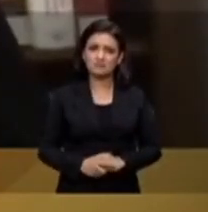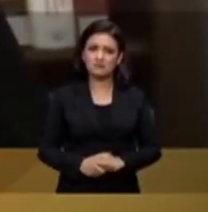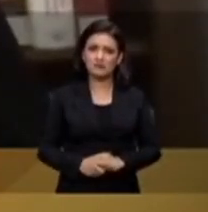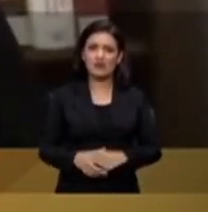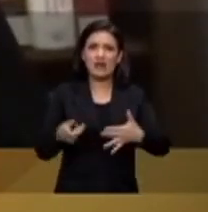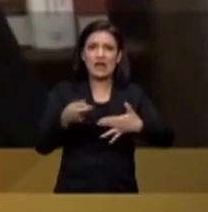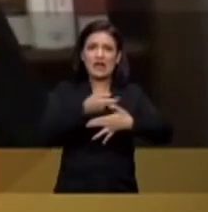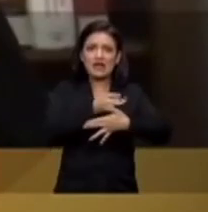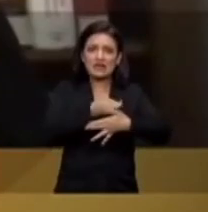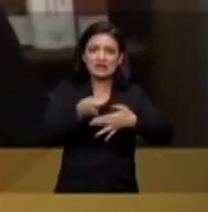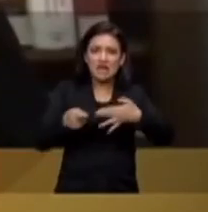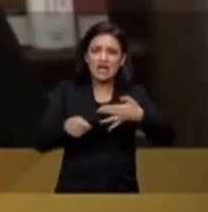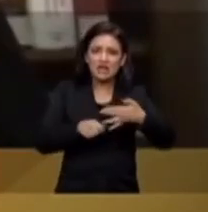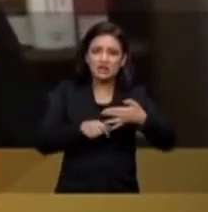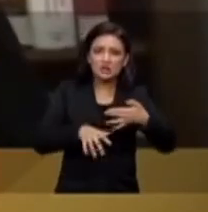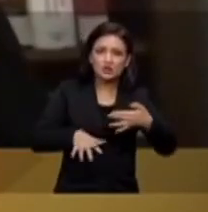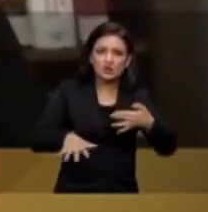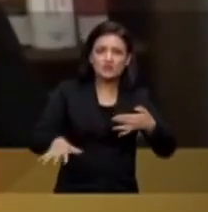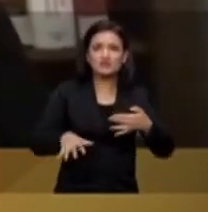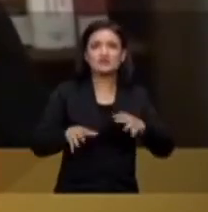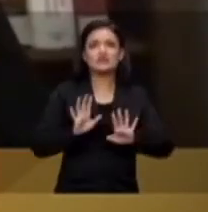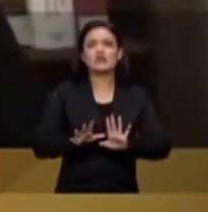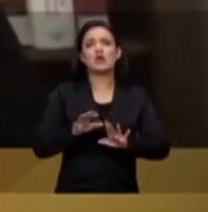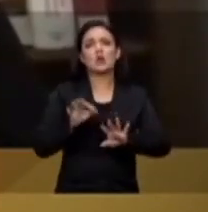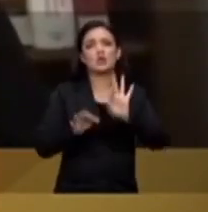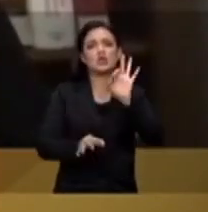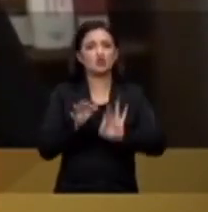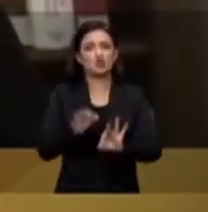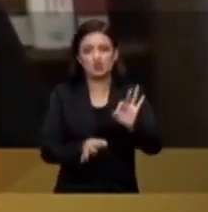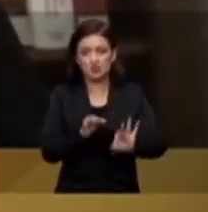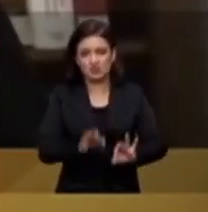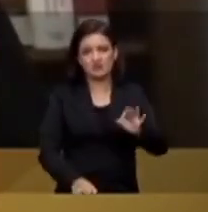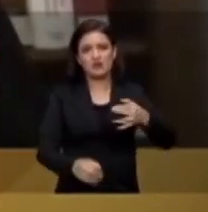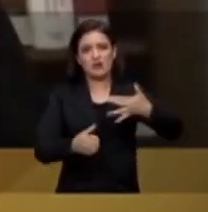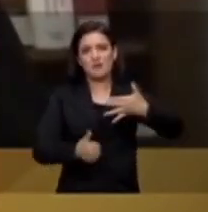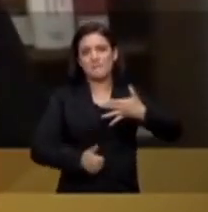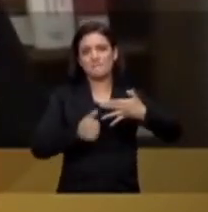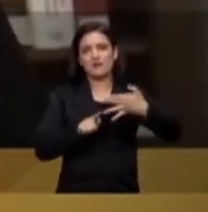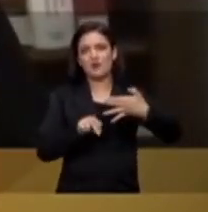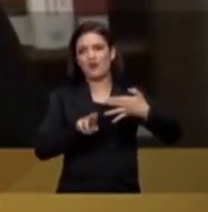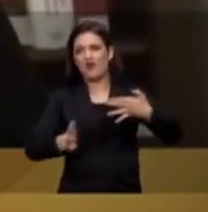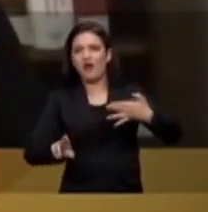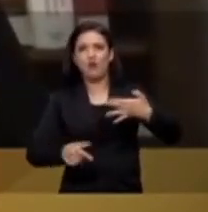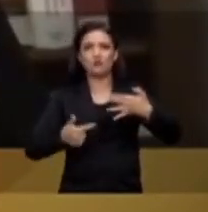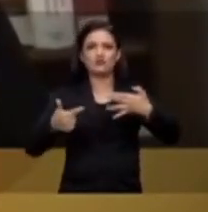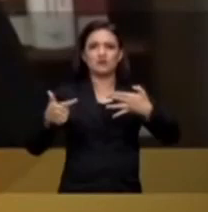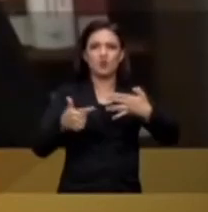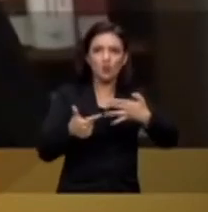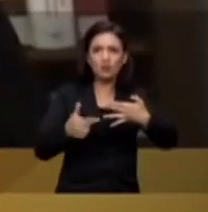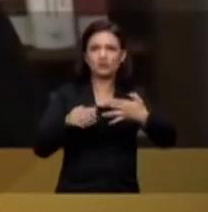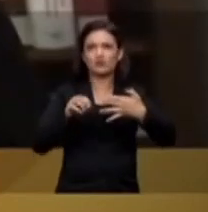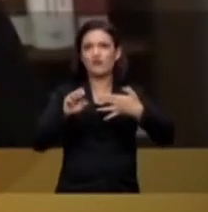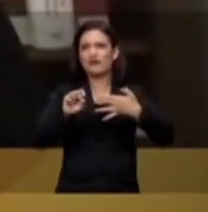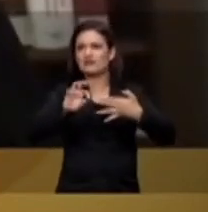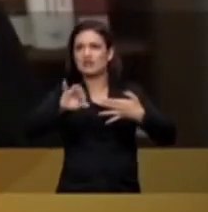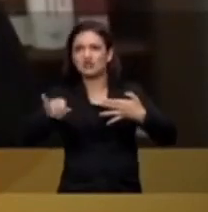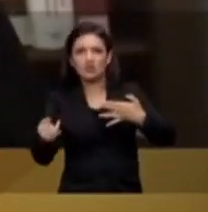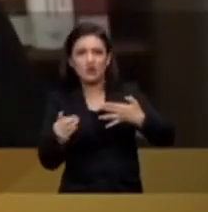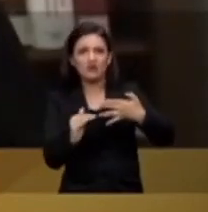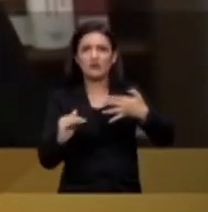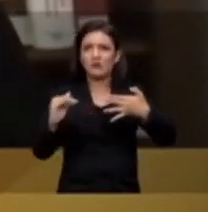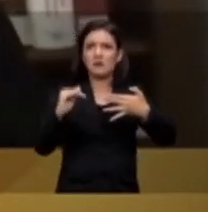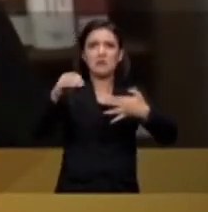da jurisdição, seja de primeiro grau, segundo grau, Tribunal de Superior Tribunal de Justiça ou do Supremo Tribunal Federal,